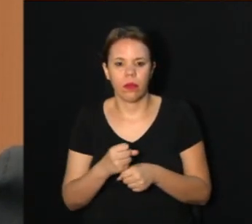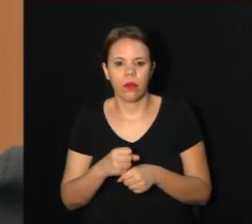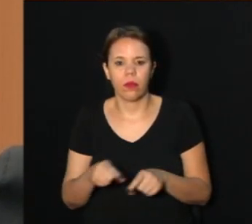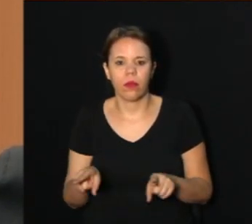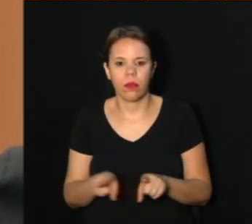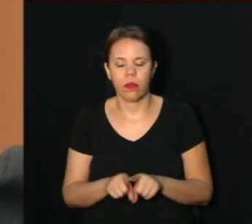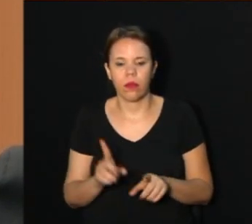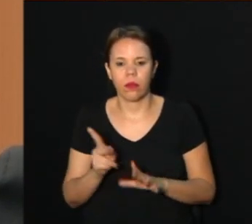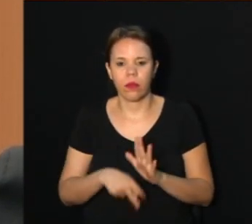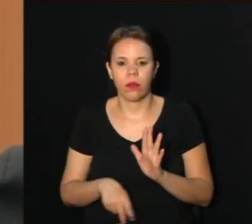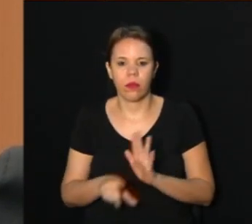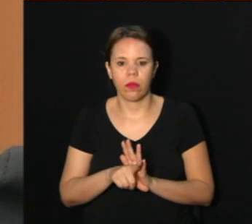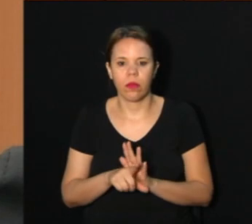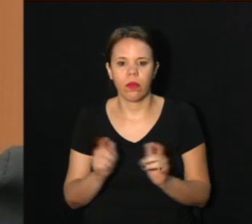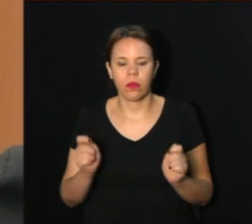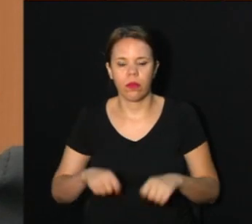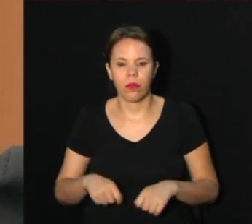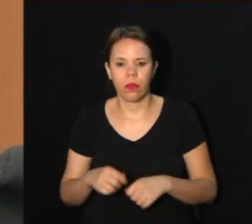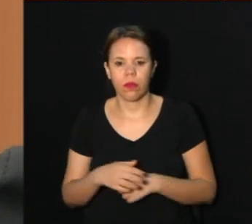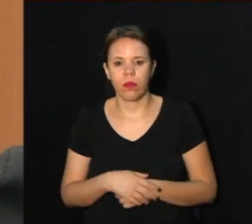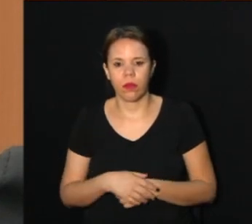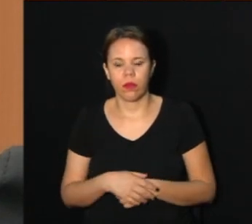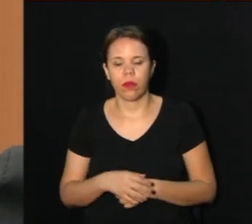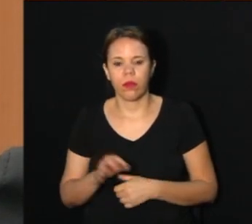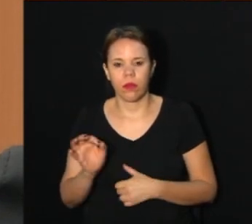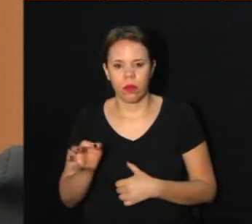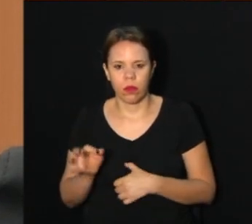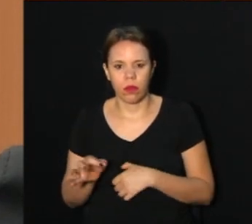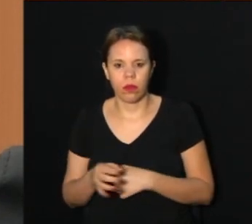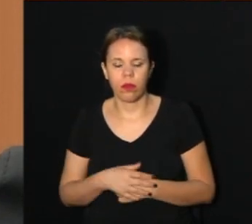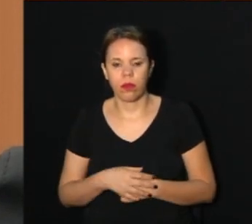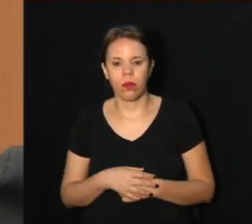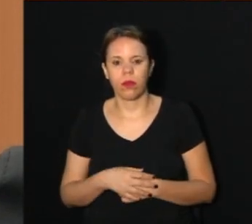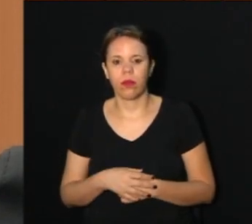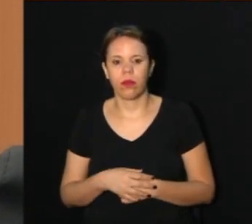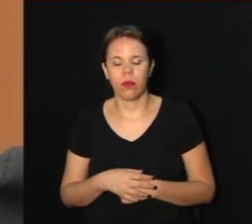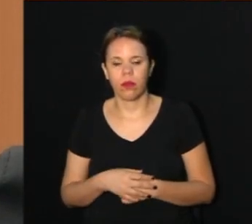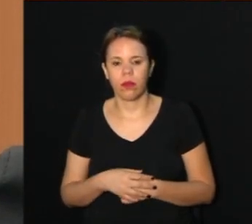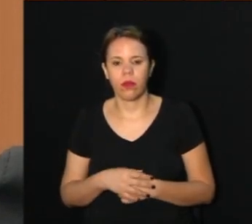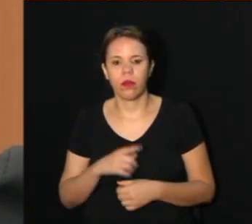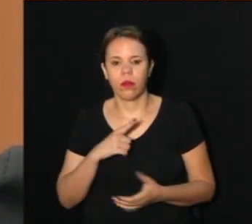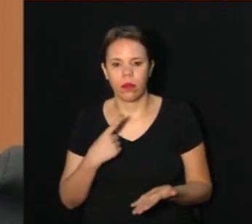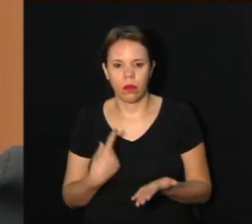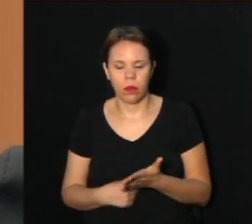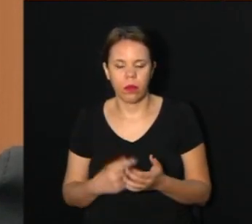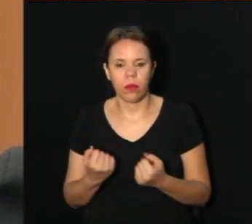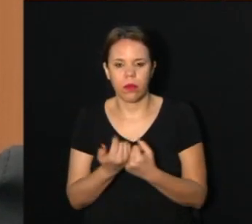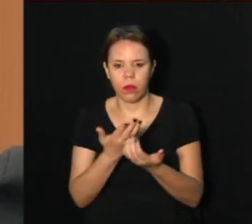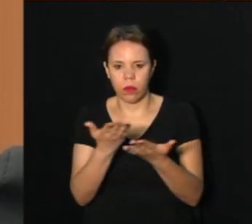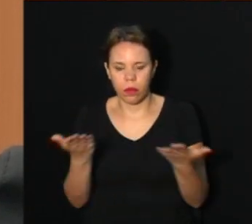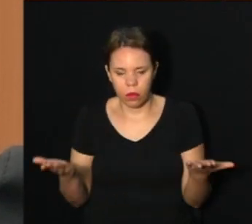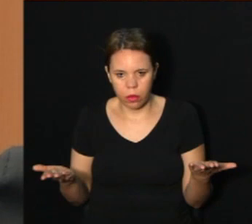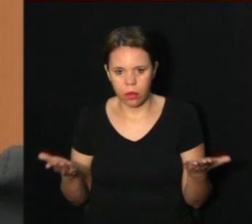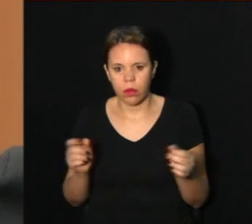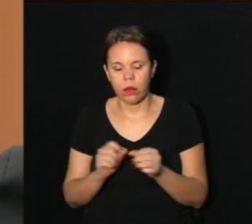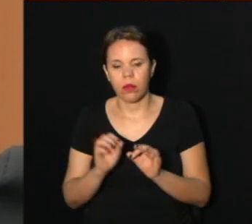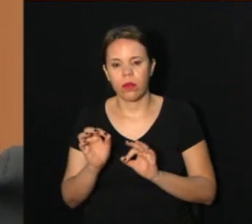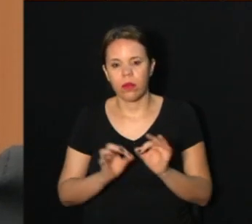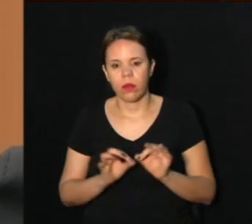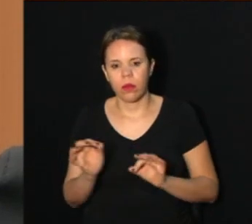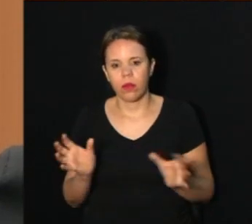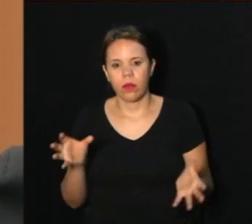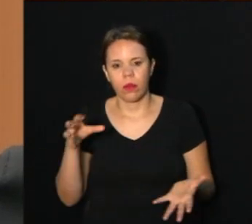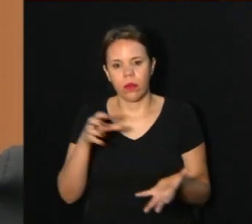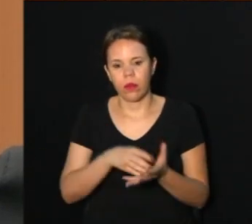que esse projeto de lei fosse possível, certo de que podemos aí contar com o contínuo apoio de vocês para fazer da Procuradoria de